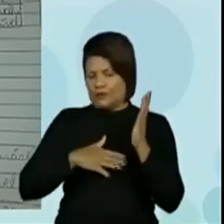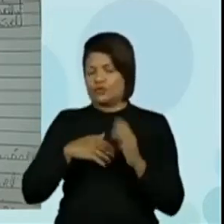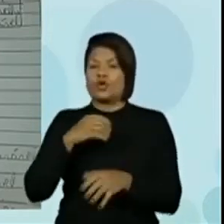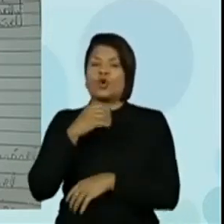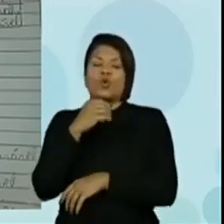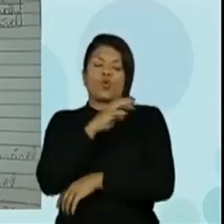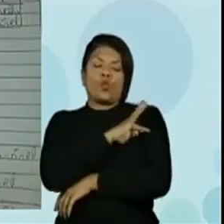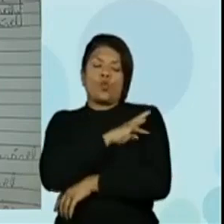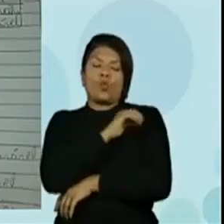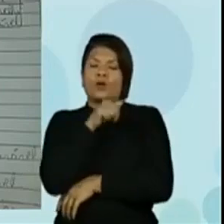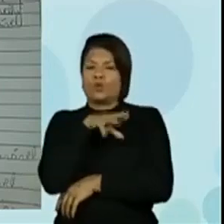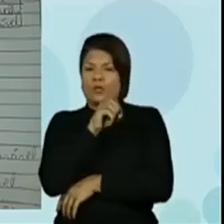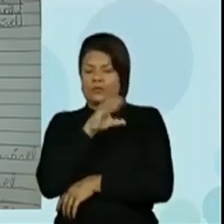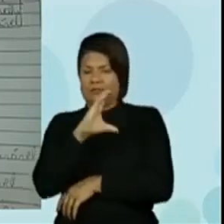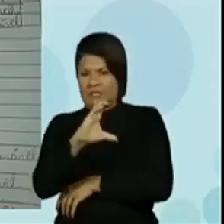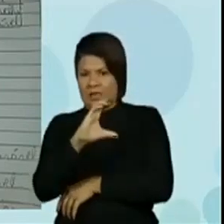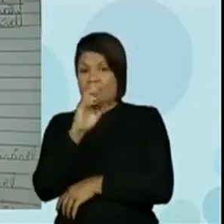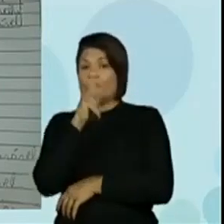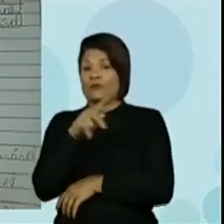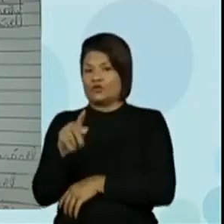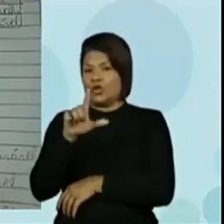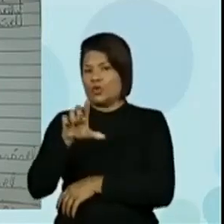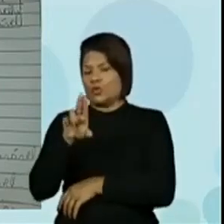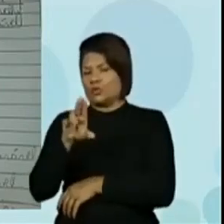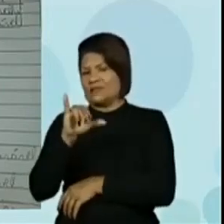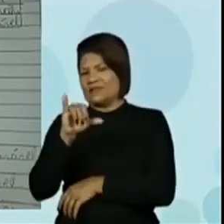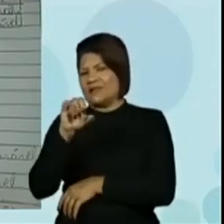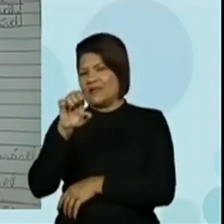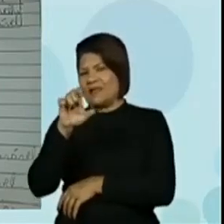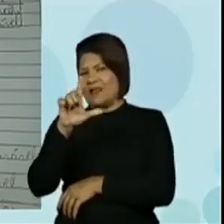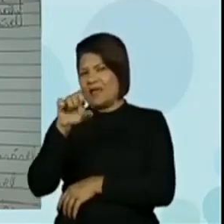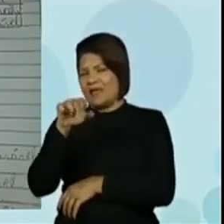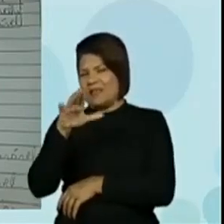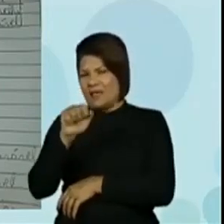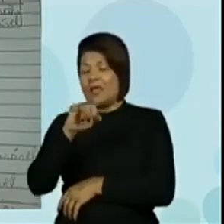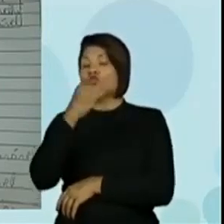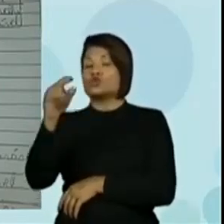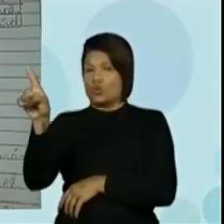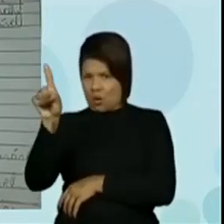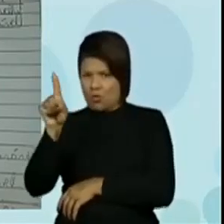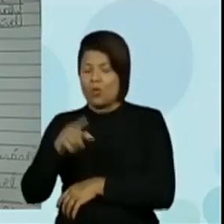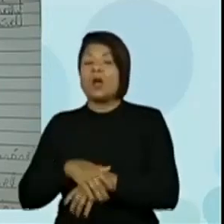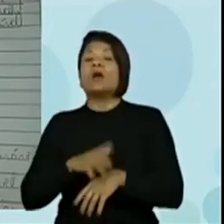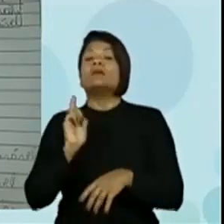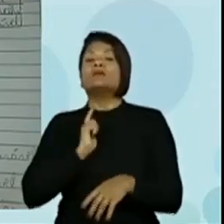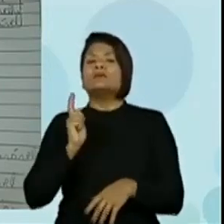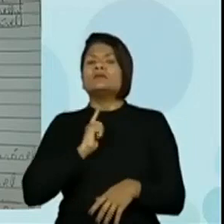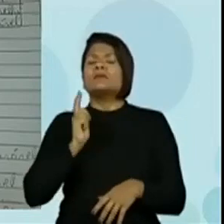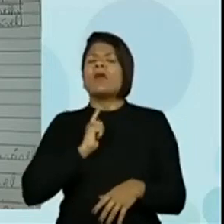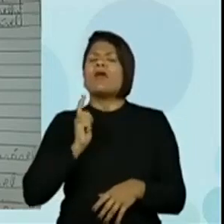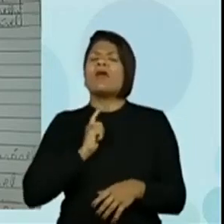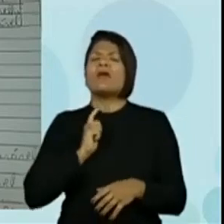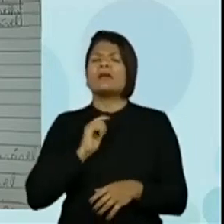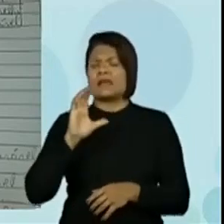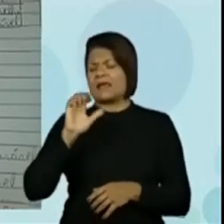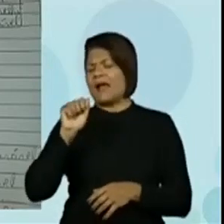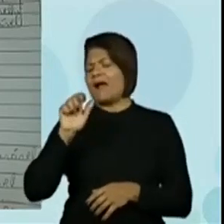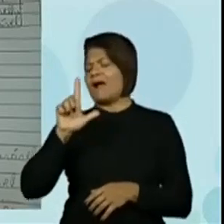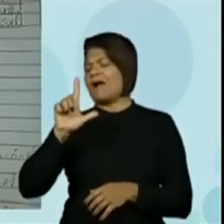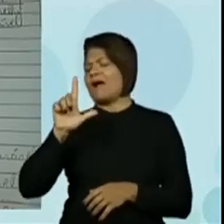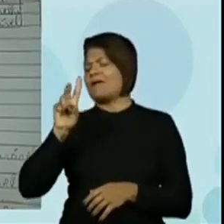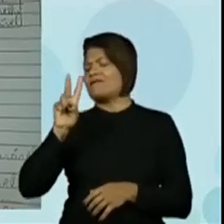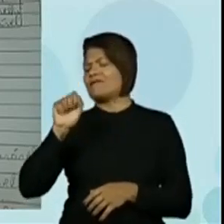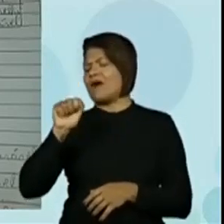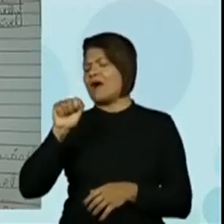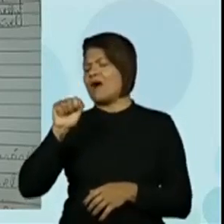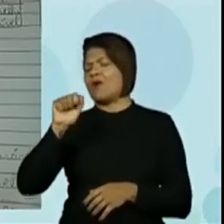ano C, da professora Lucilene, da Escola Desembargador José Cavalcante Silva. E aí tinha uma pergunta que era bem interessante.